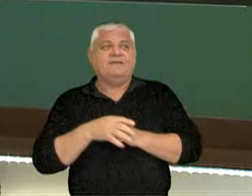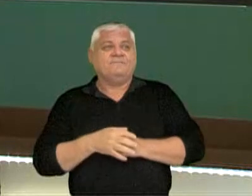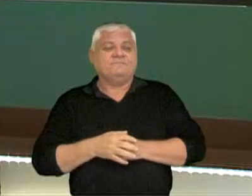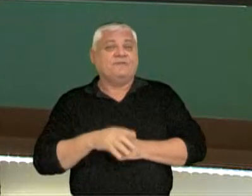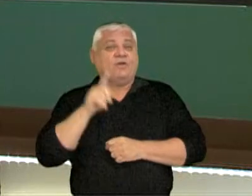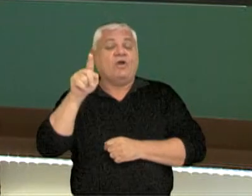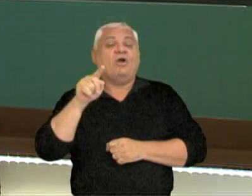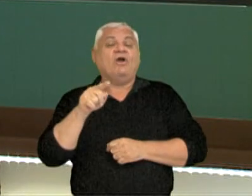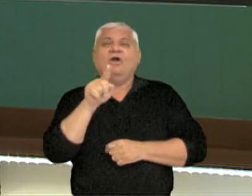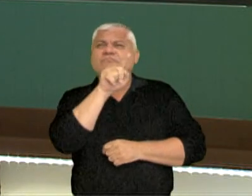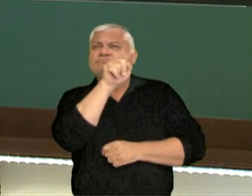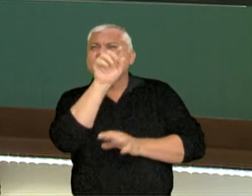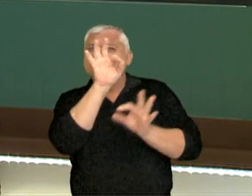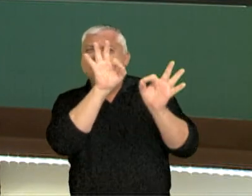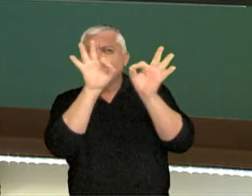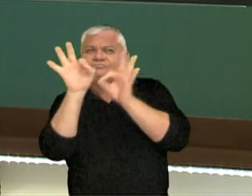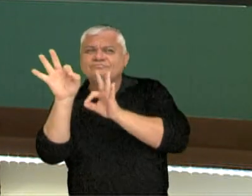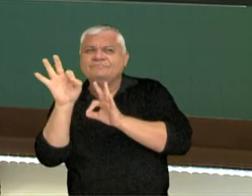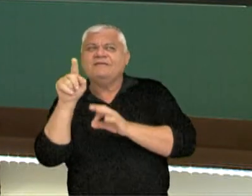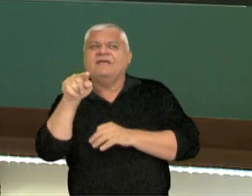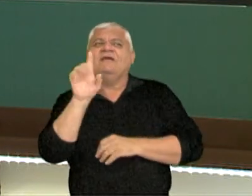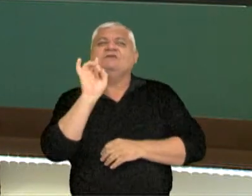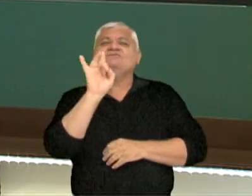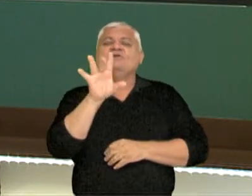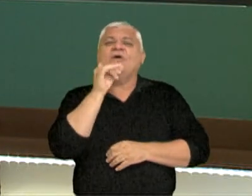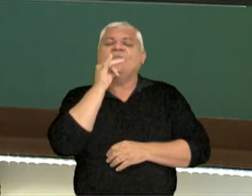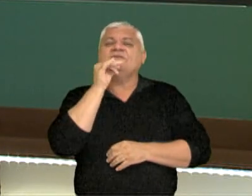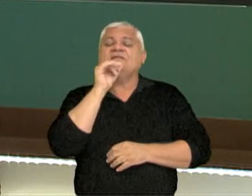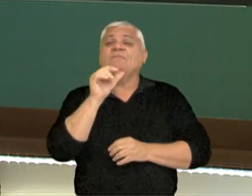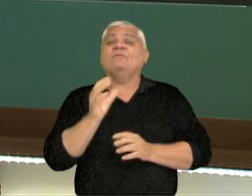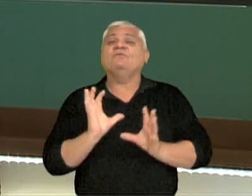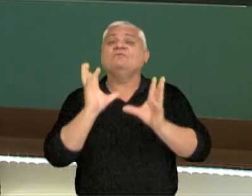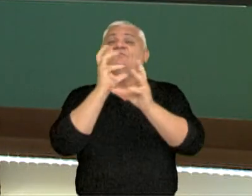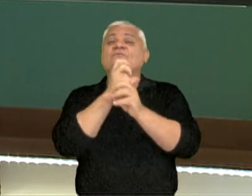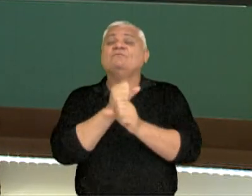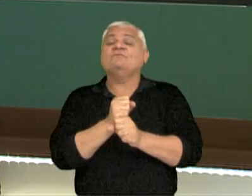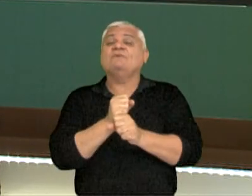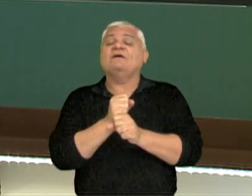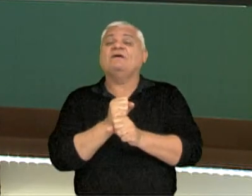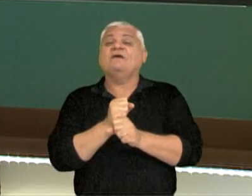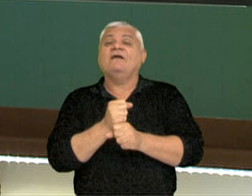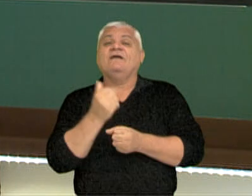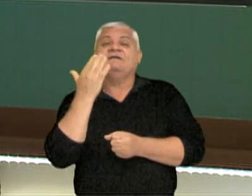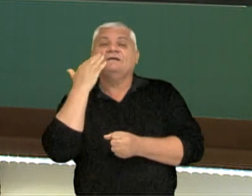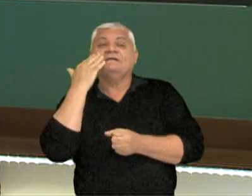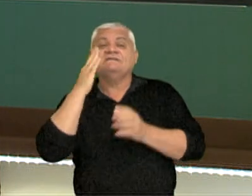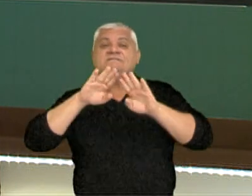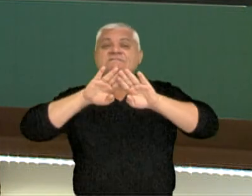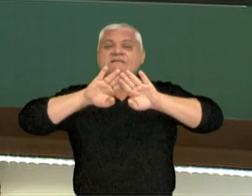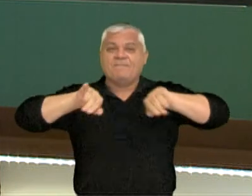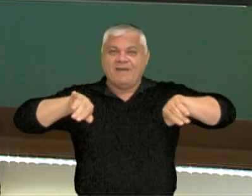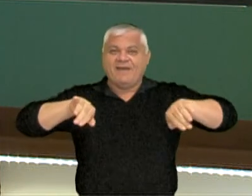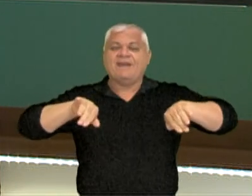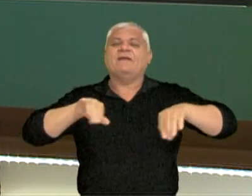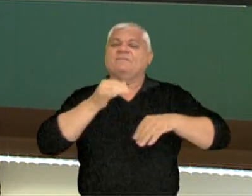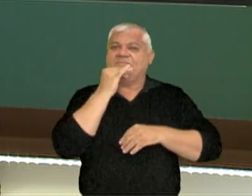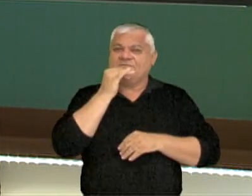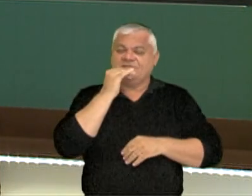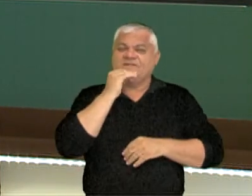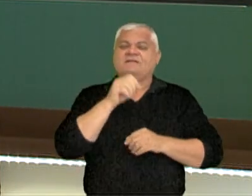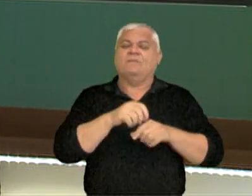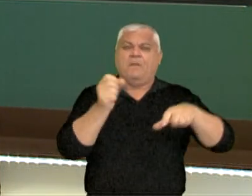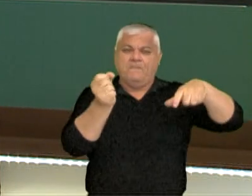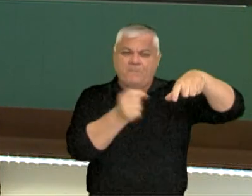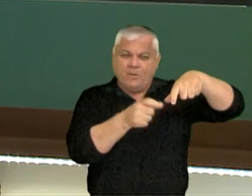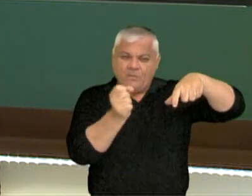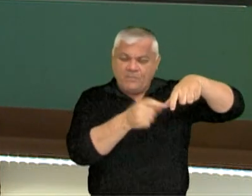próprio exercício falou que é só a gente fazer a diferença, né, do número de gols